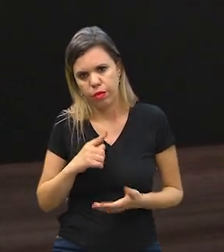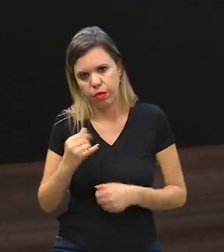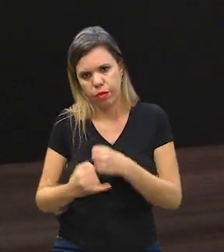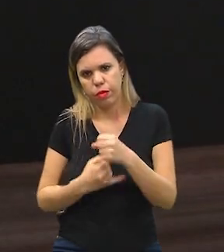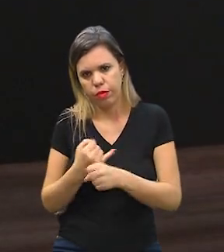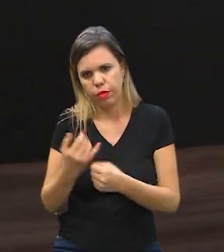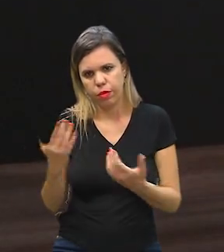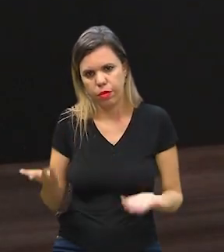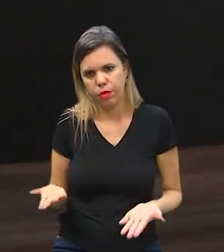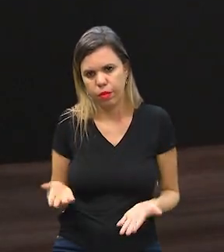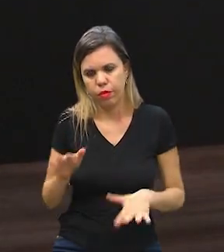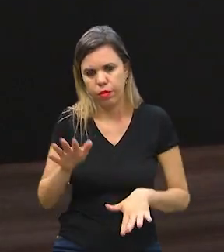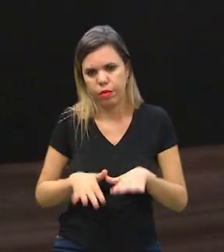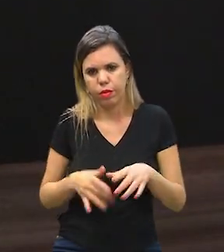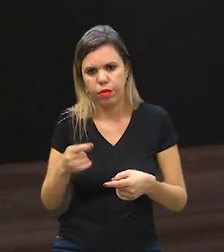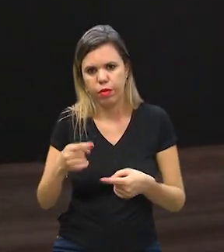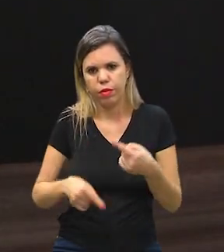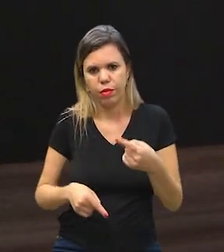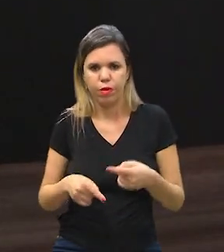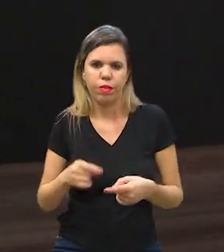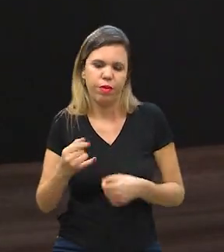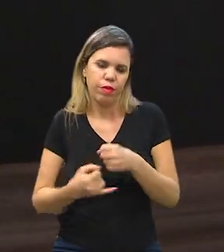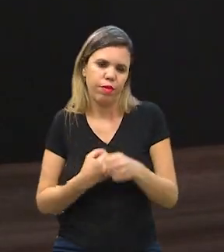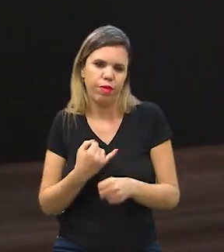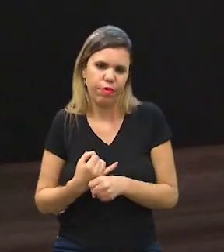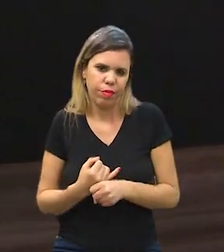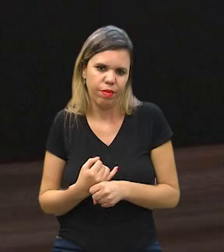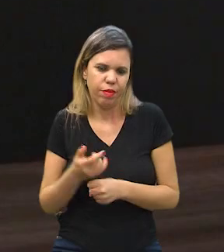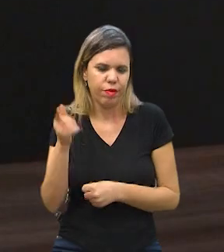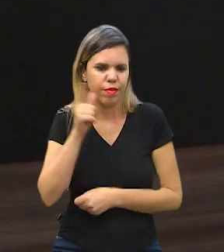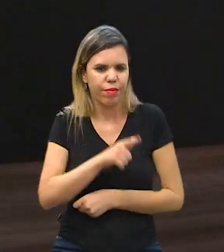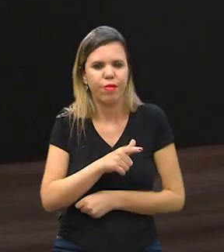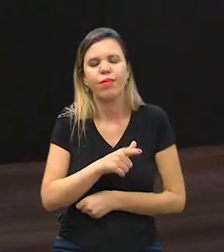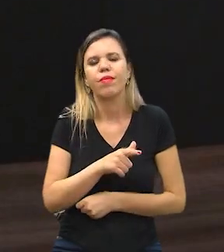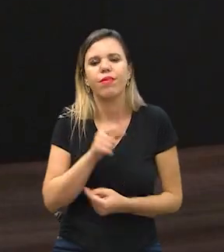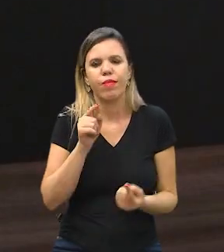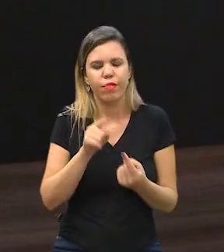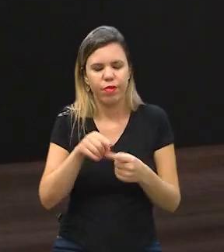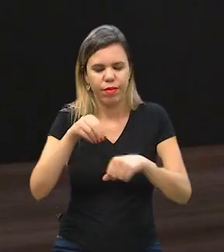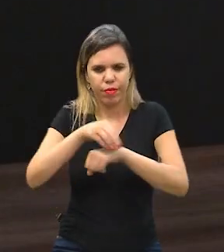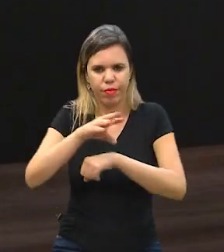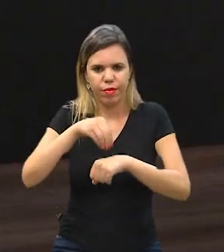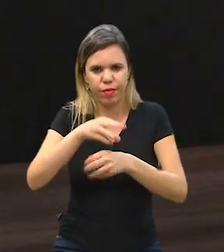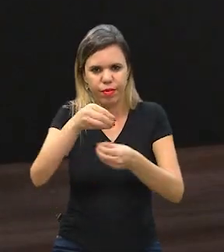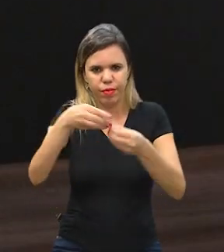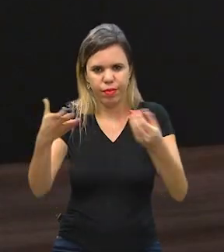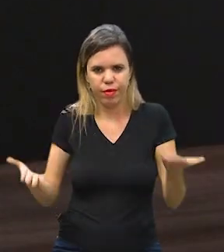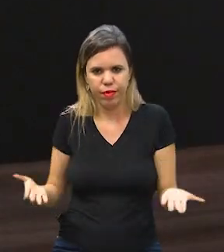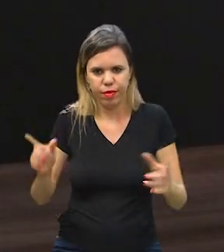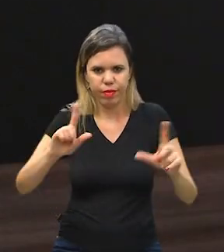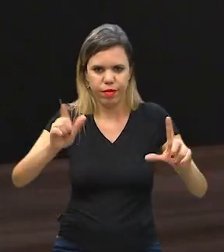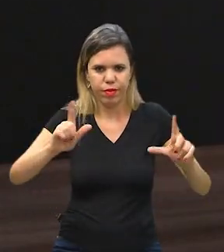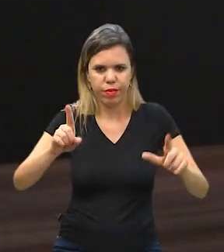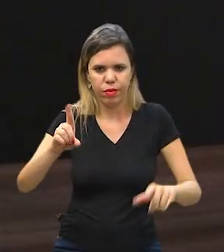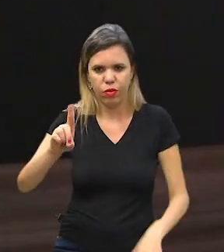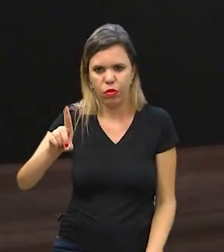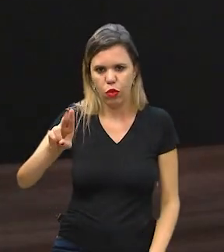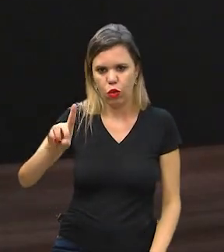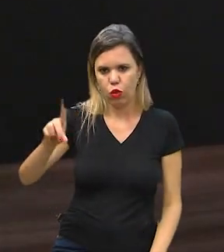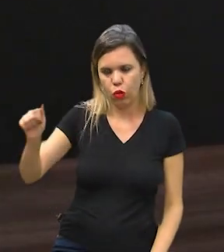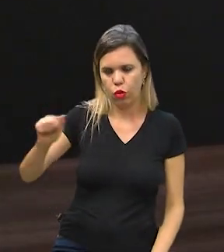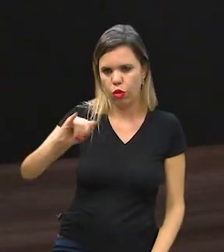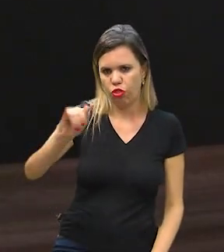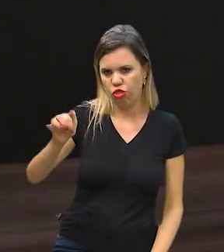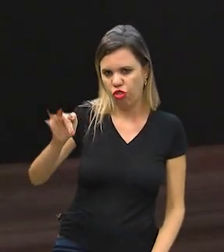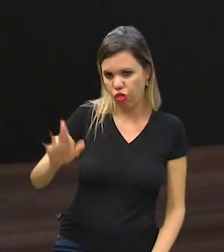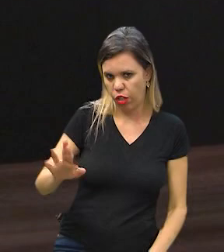aí, internet é isso, né, gente? Às vezes o sinal não tá muito bom, mas a gente conseguiu aí trazer o conteúdo que a Duda